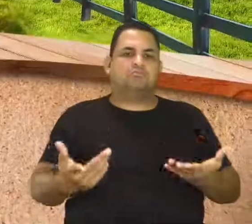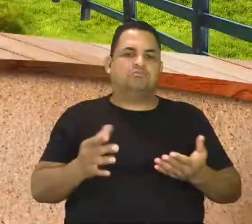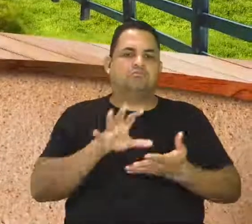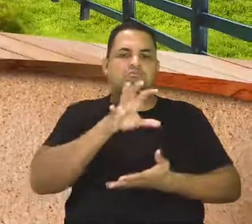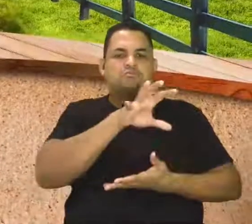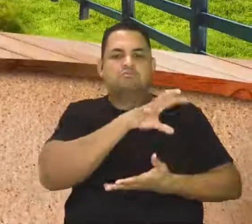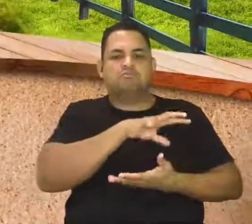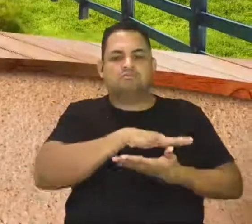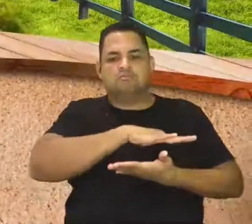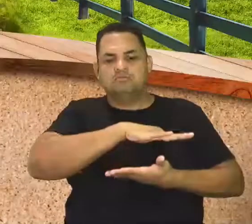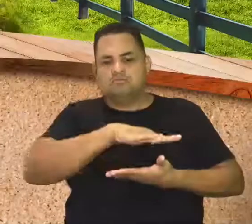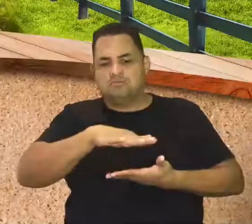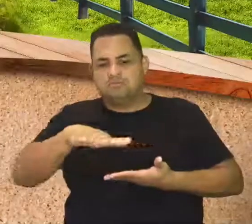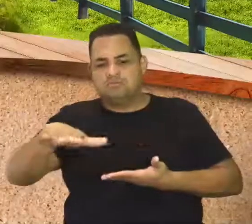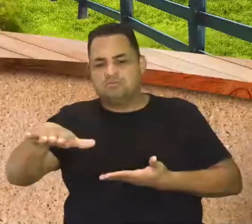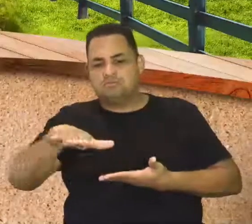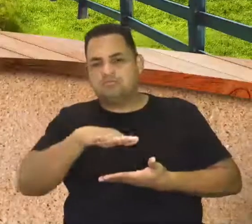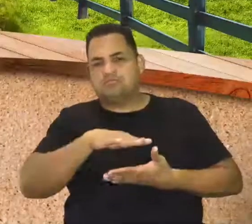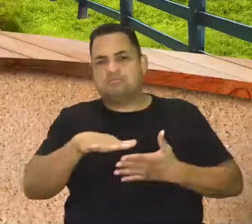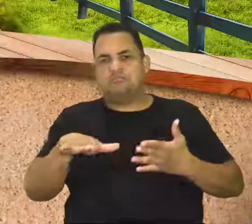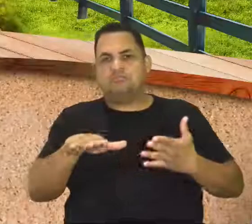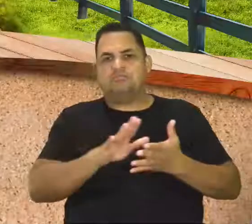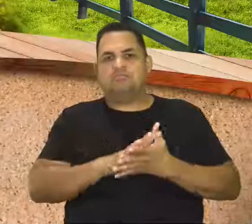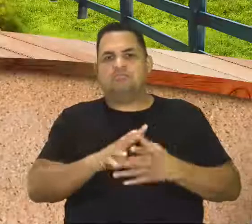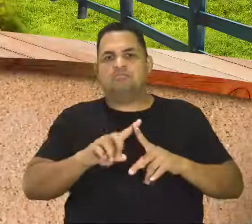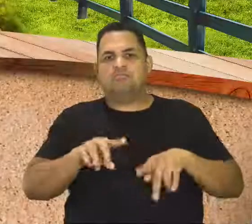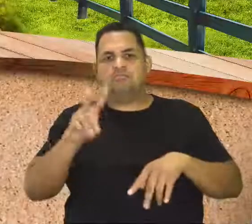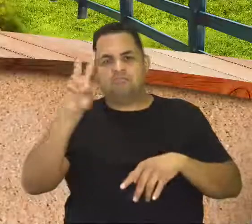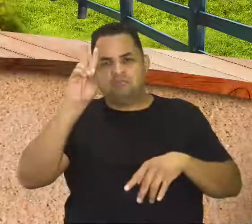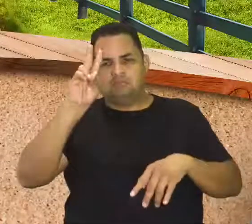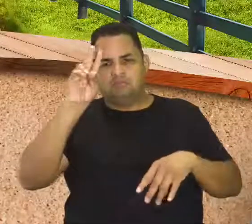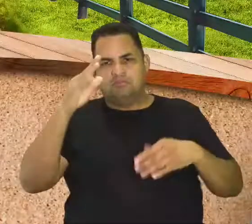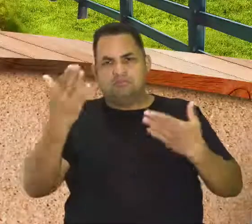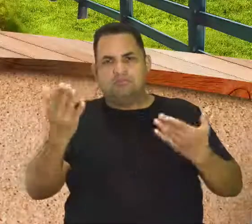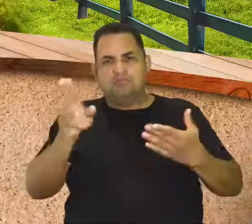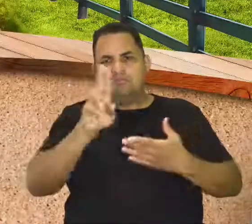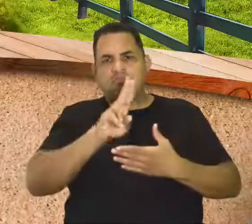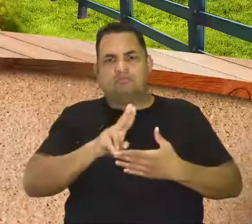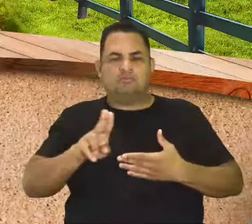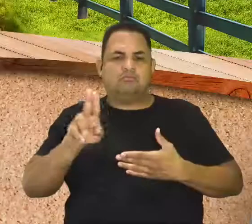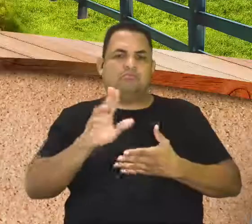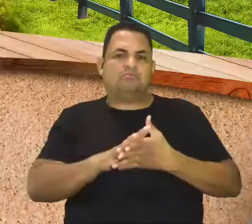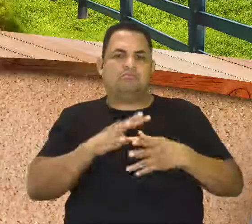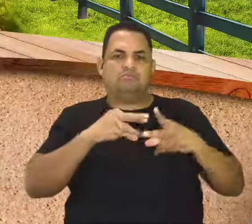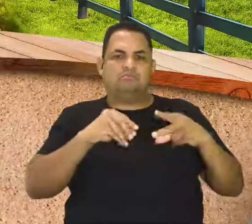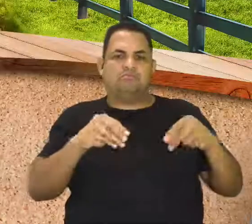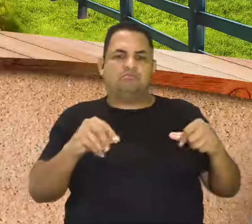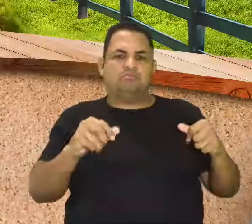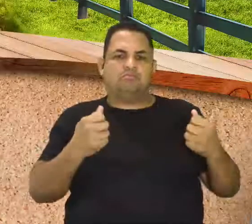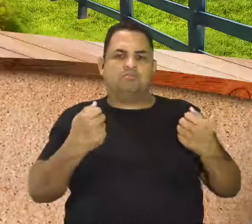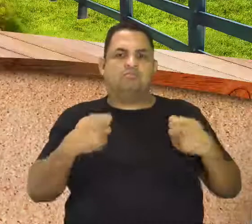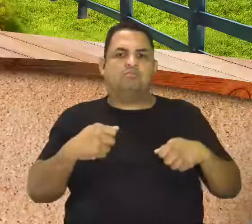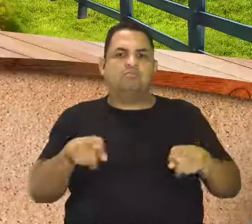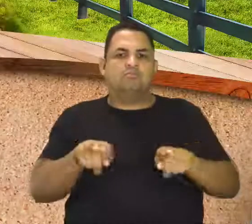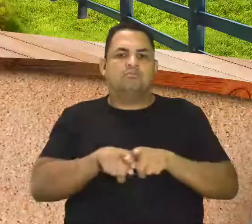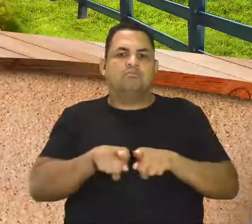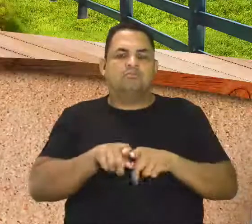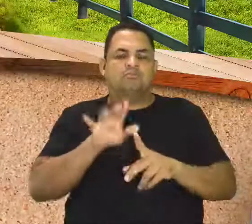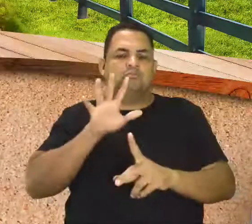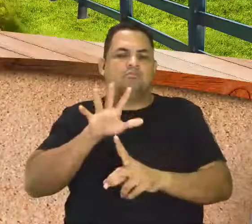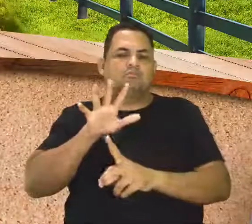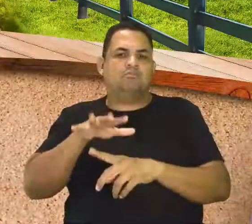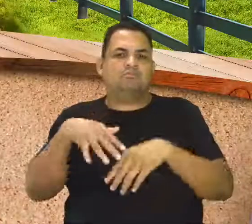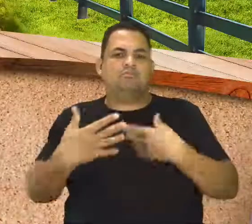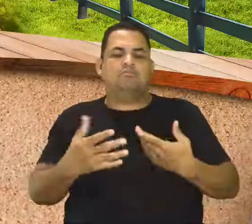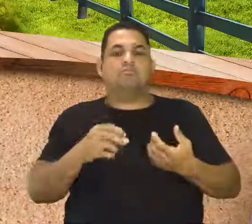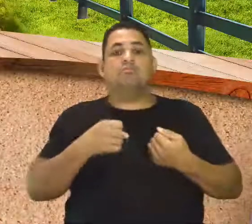região topográfica, mas o histórico do uso daquela terra pode também influenciar.